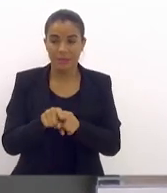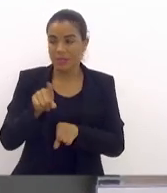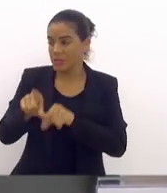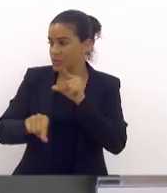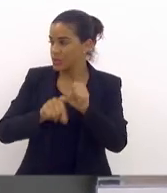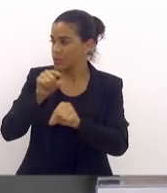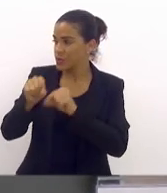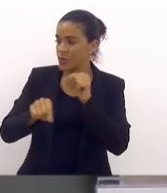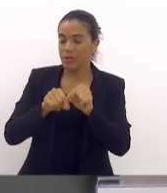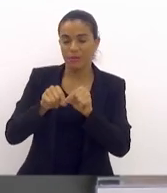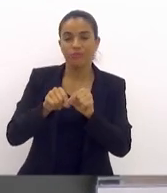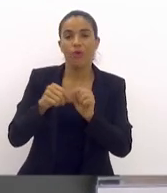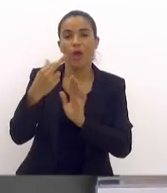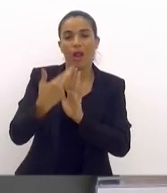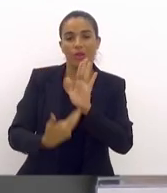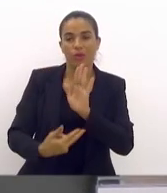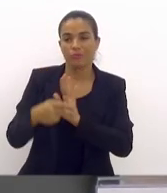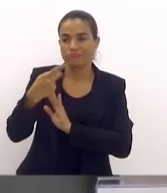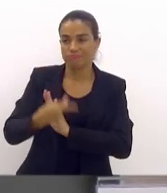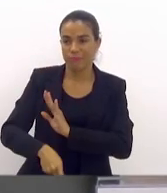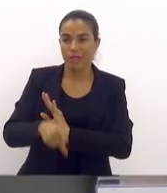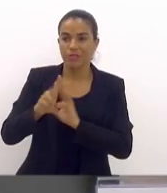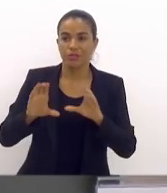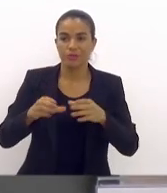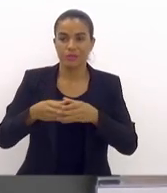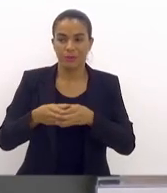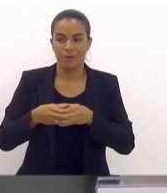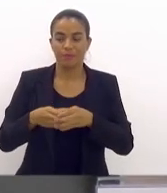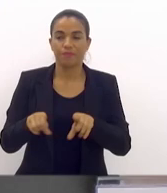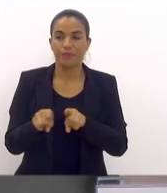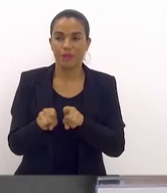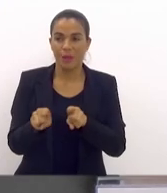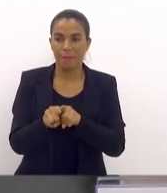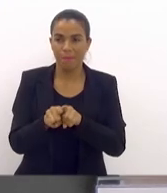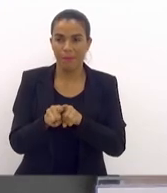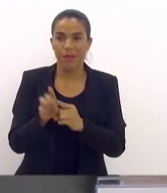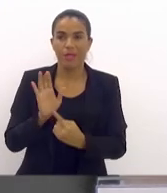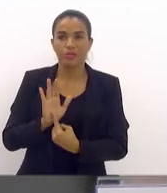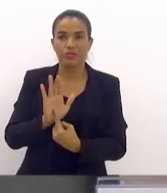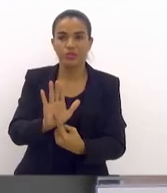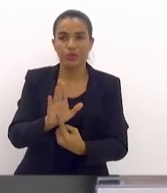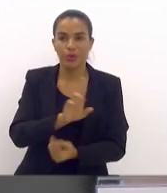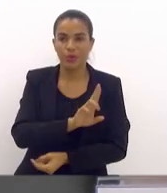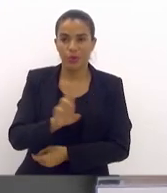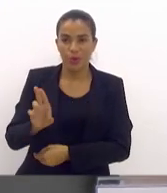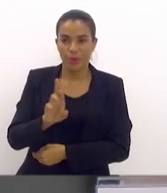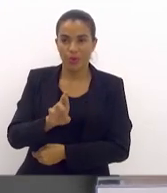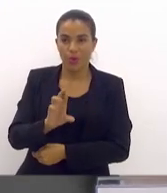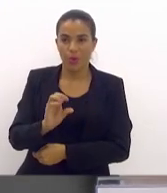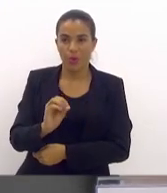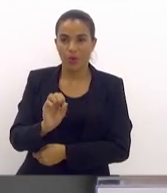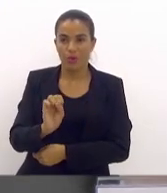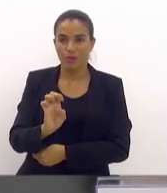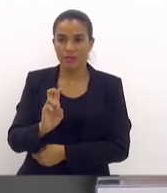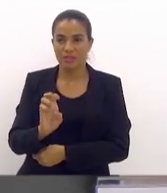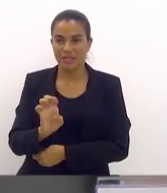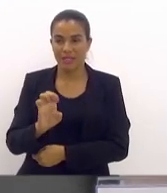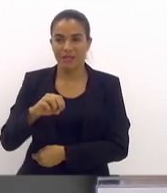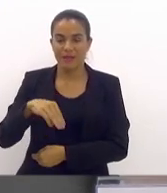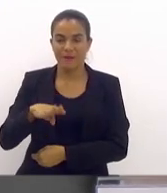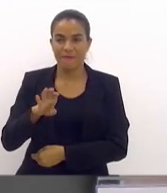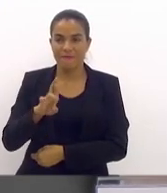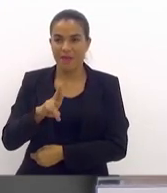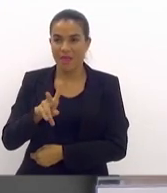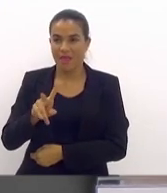relator desta comissão para tal indico o nome do deputado rosenverg Reis para o